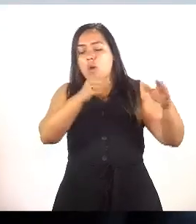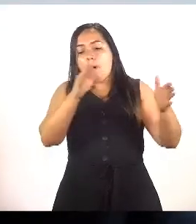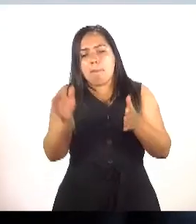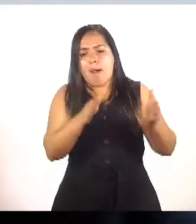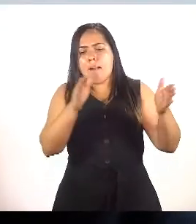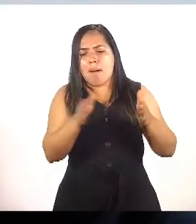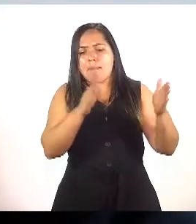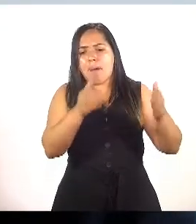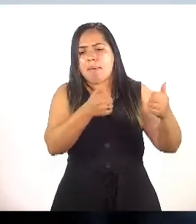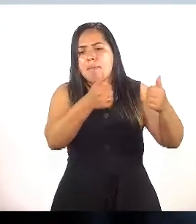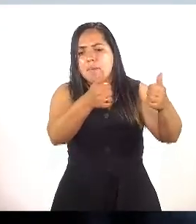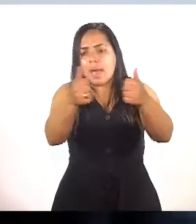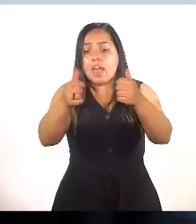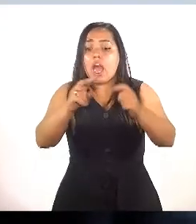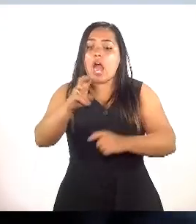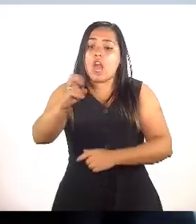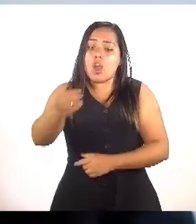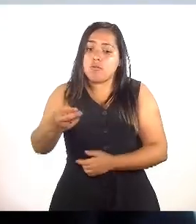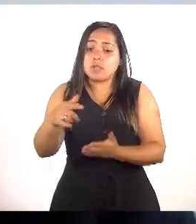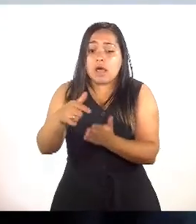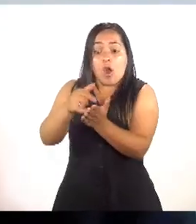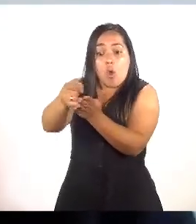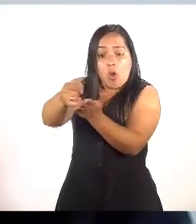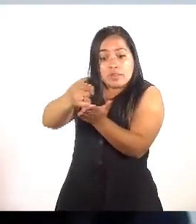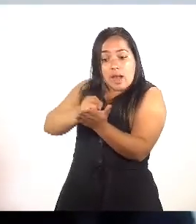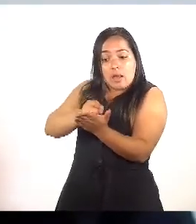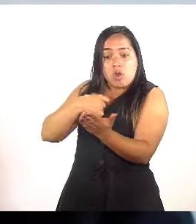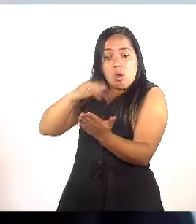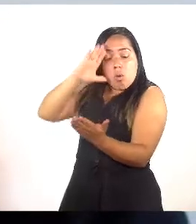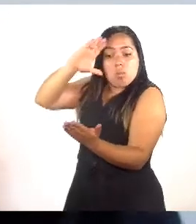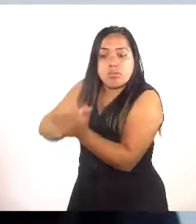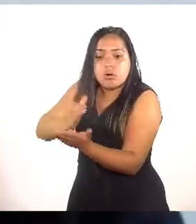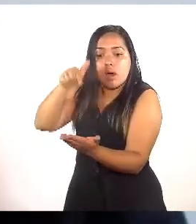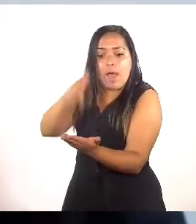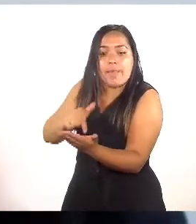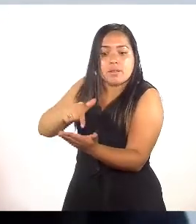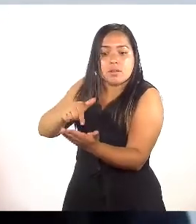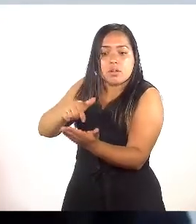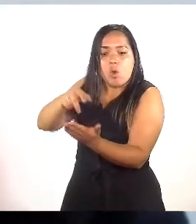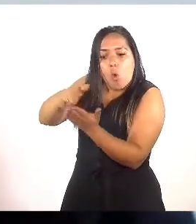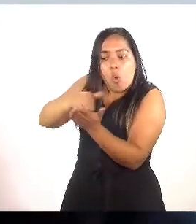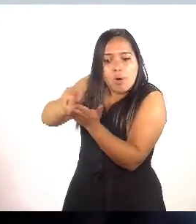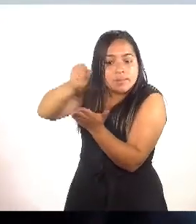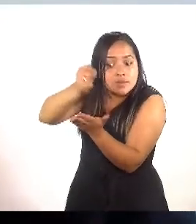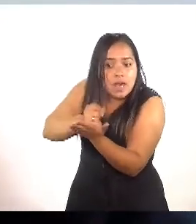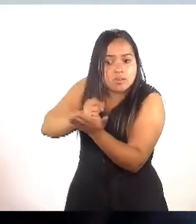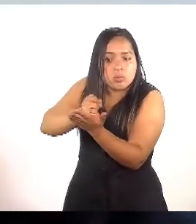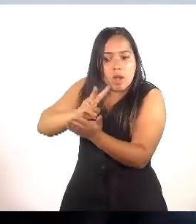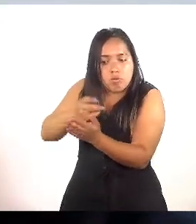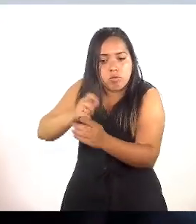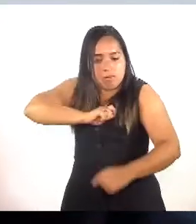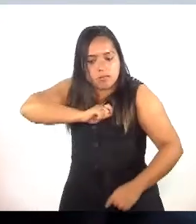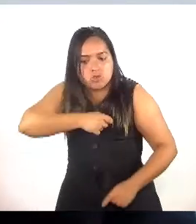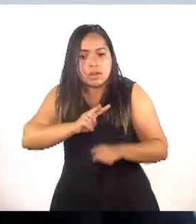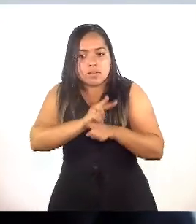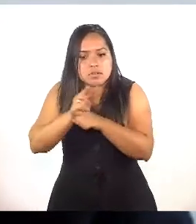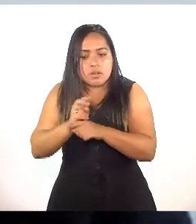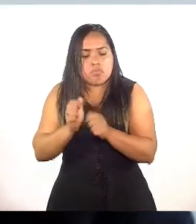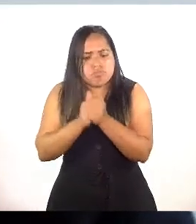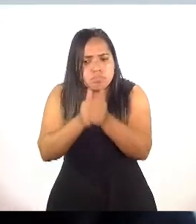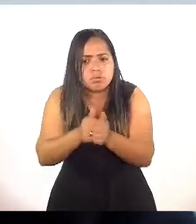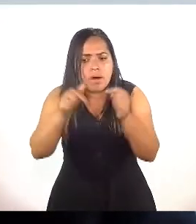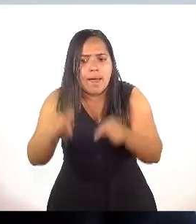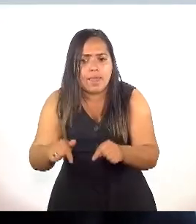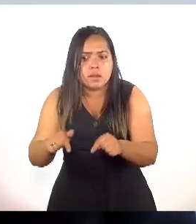forma possível, eu estar recebendo um contrato e ter que me ater a cumprir, a atuar, a regular, a fiscalizar, a acompanhar, para que